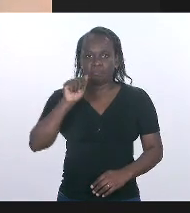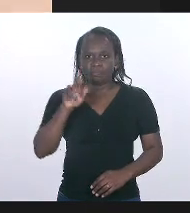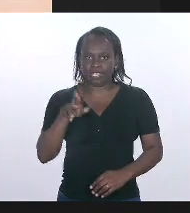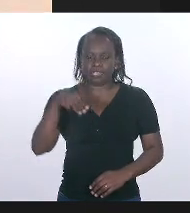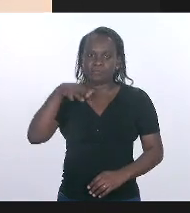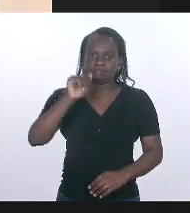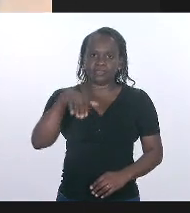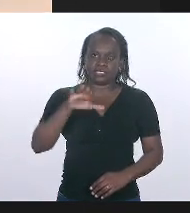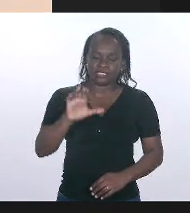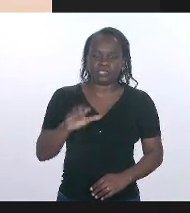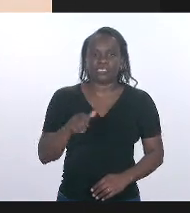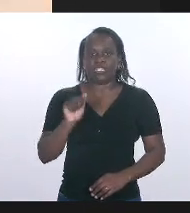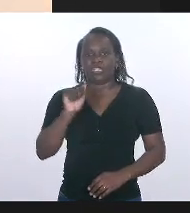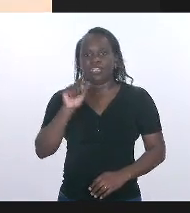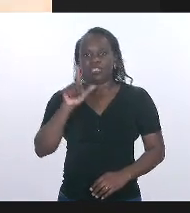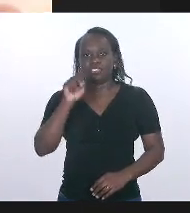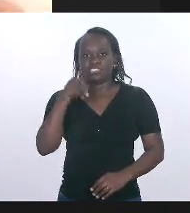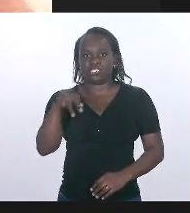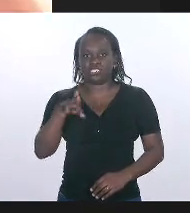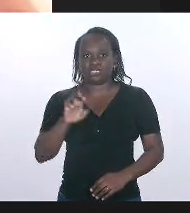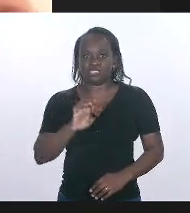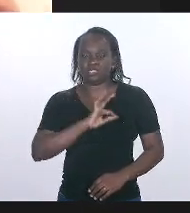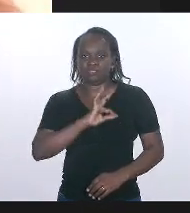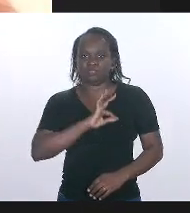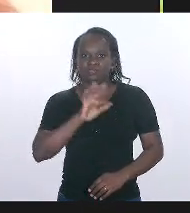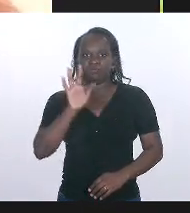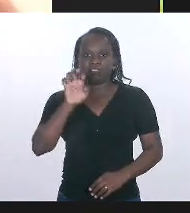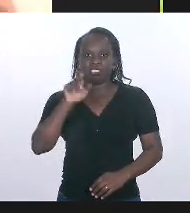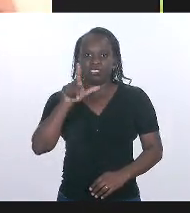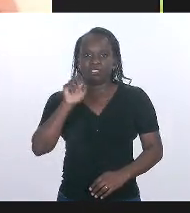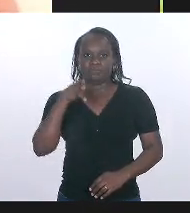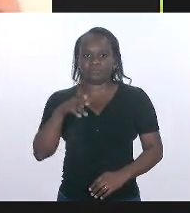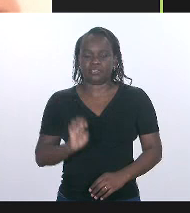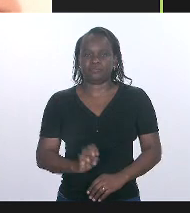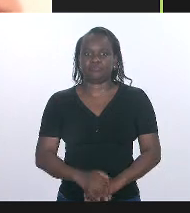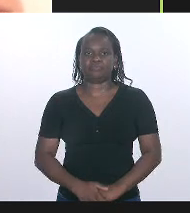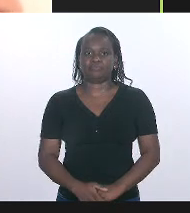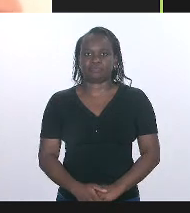Mink, Alexandre, delegado, Felipe. Tô na linha, hein?